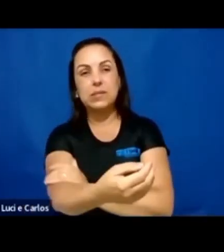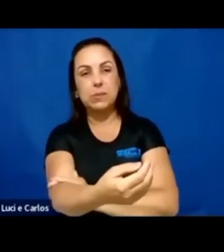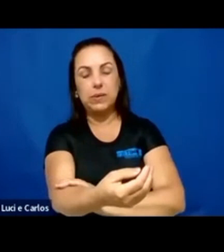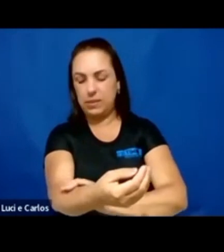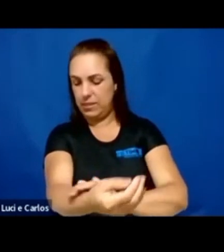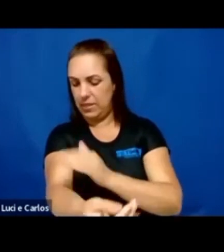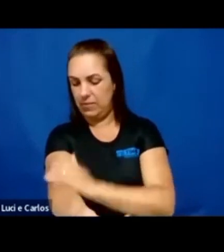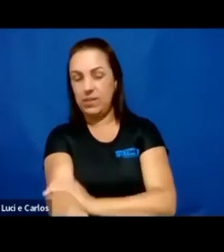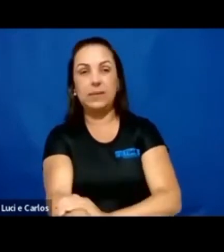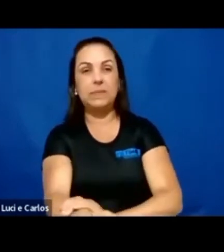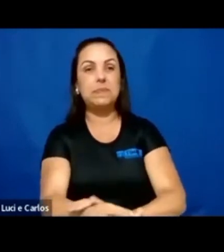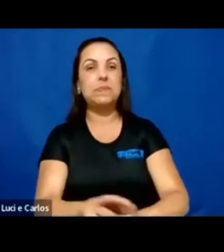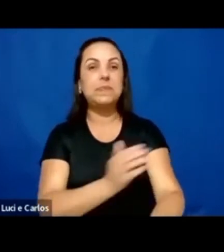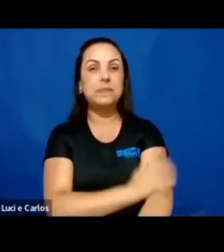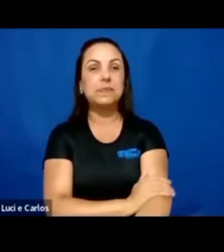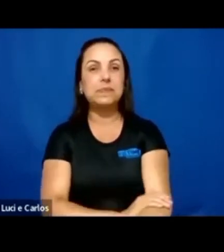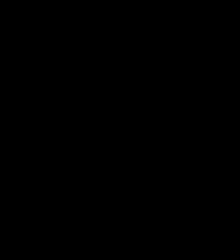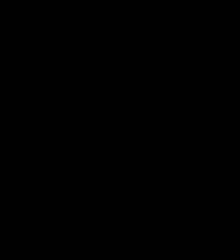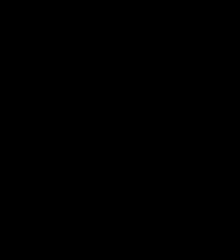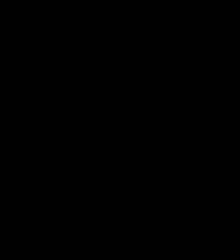achei. Vou mostrar para vocês